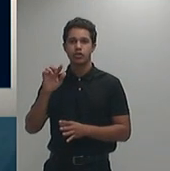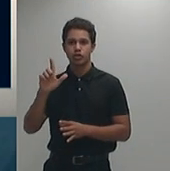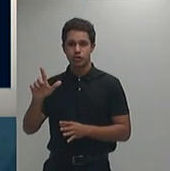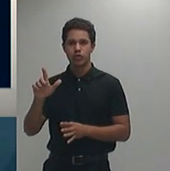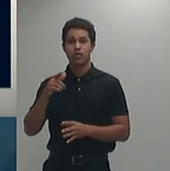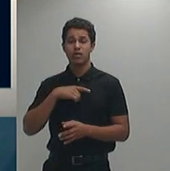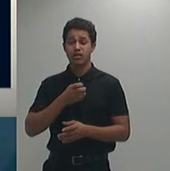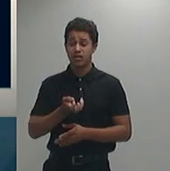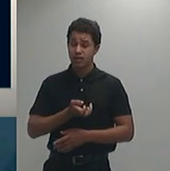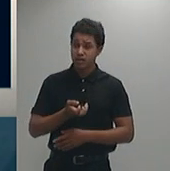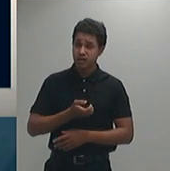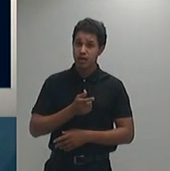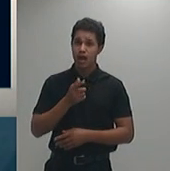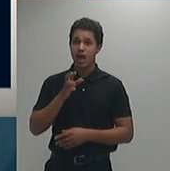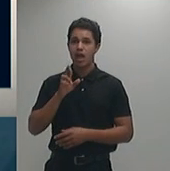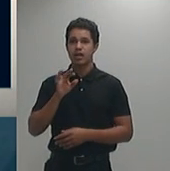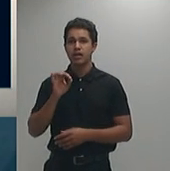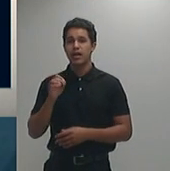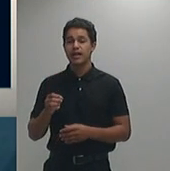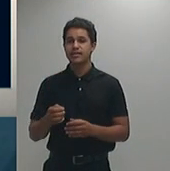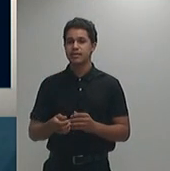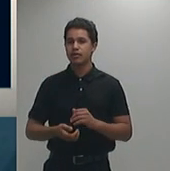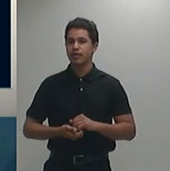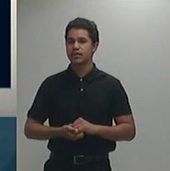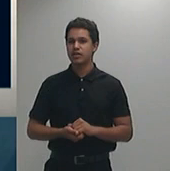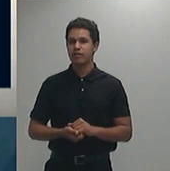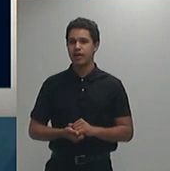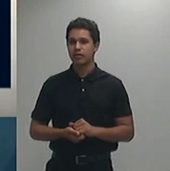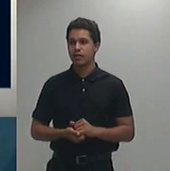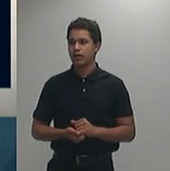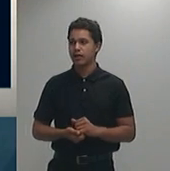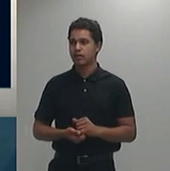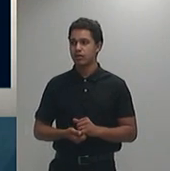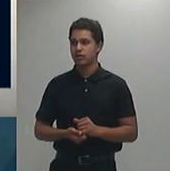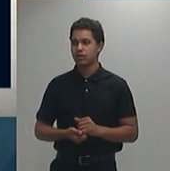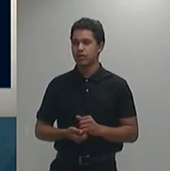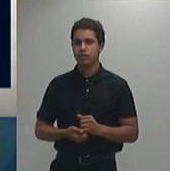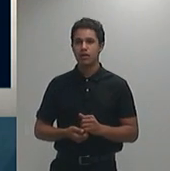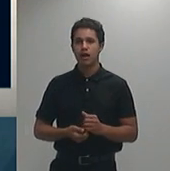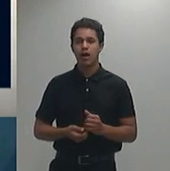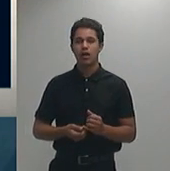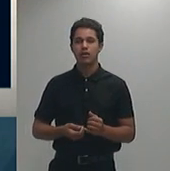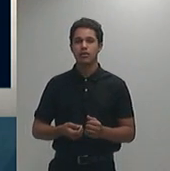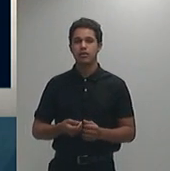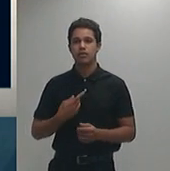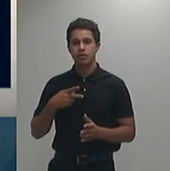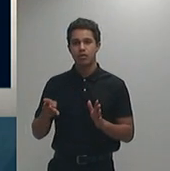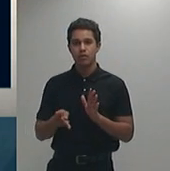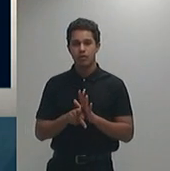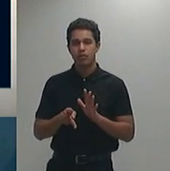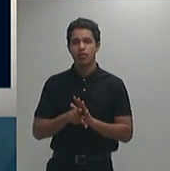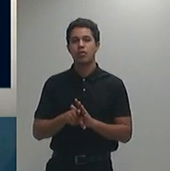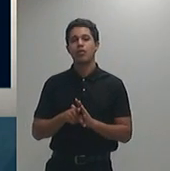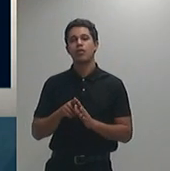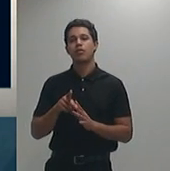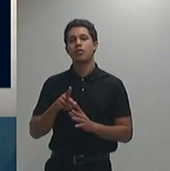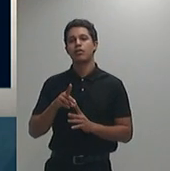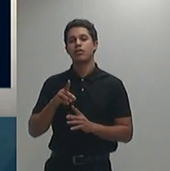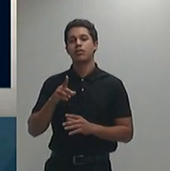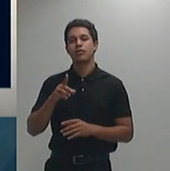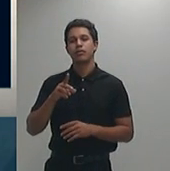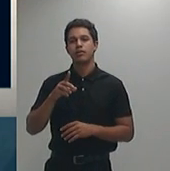pretende a rescisão do acórdão proferido pela 3ª turma no julgamento do resp 330 325